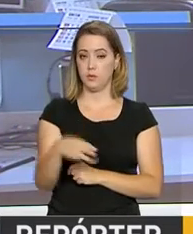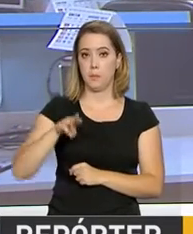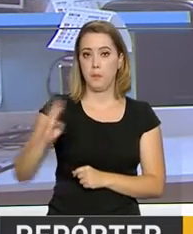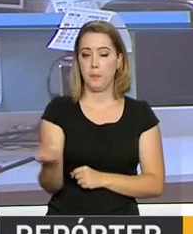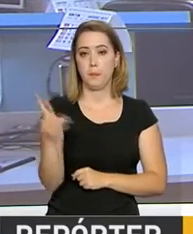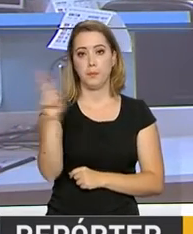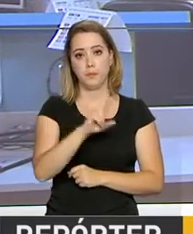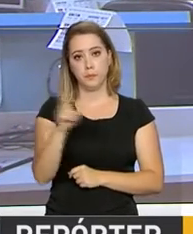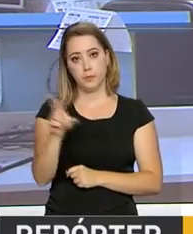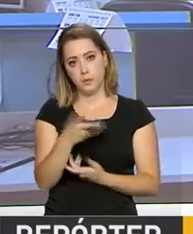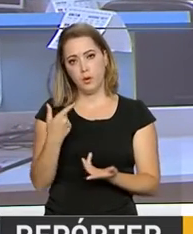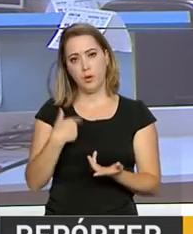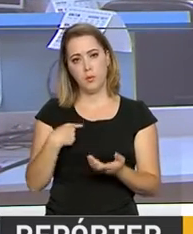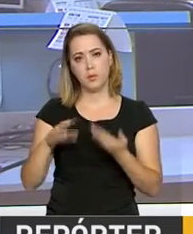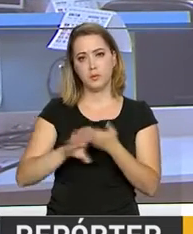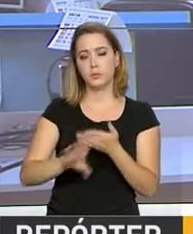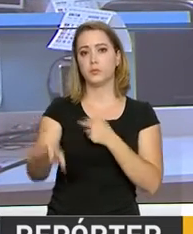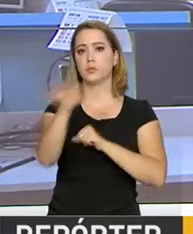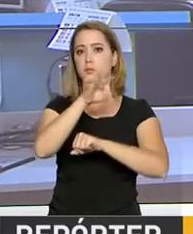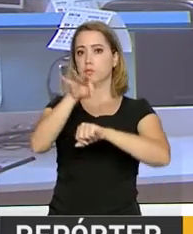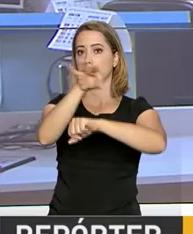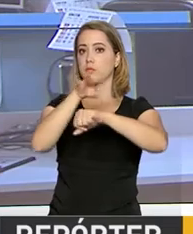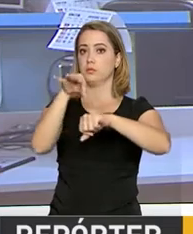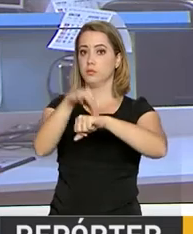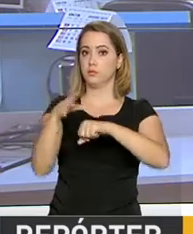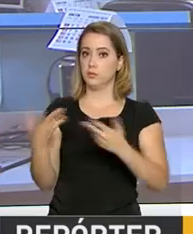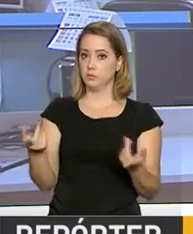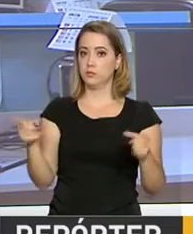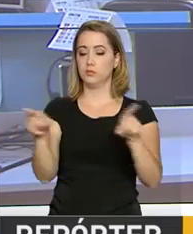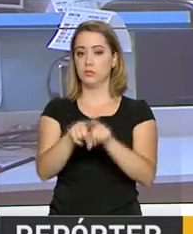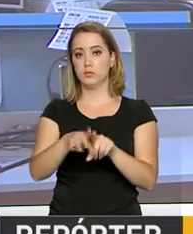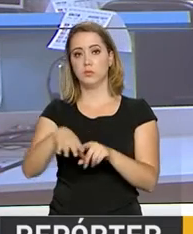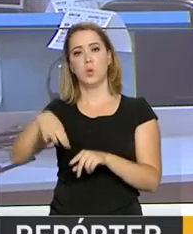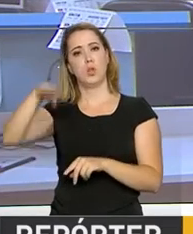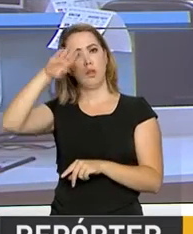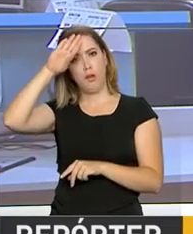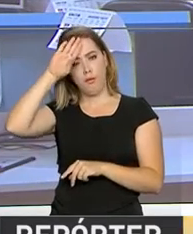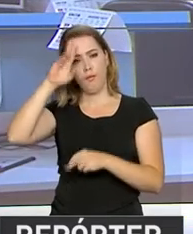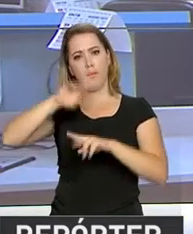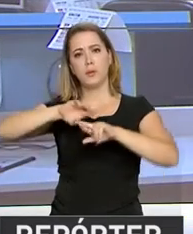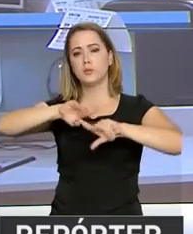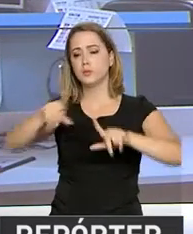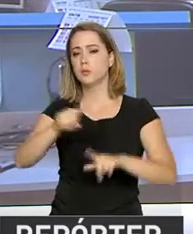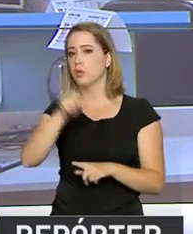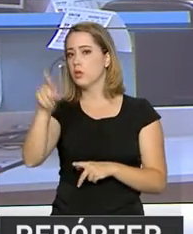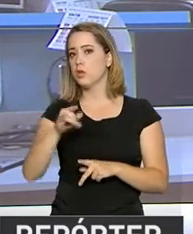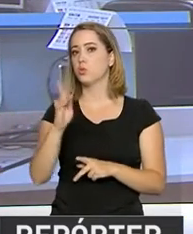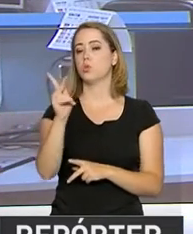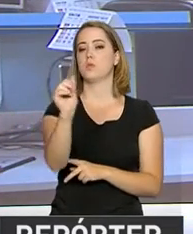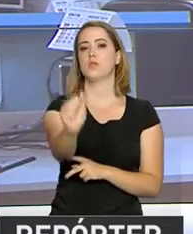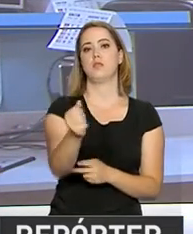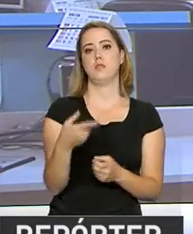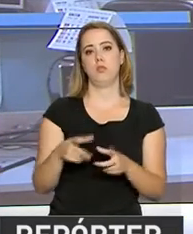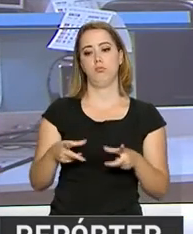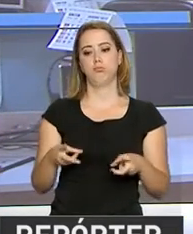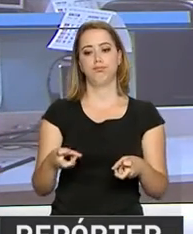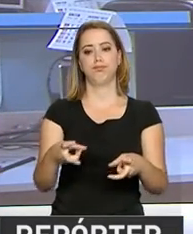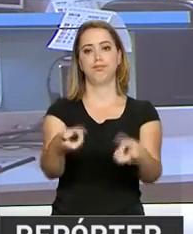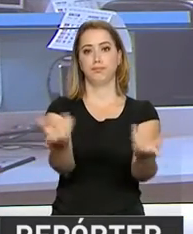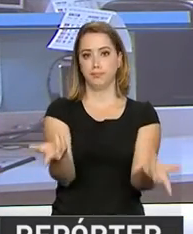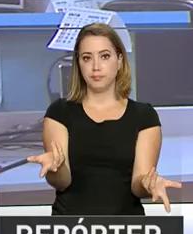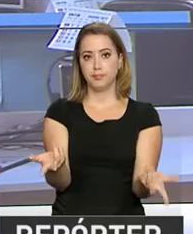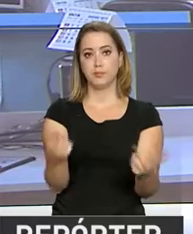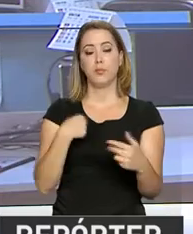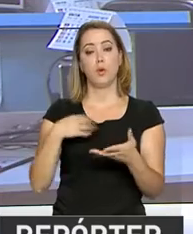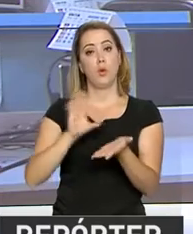reais para as ações contra o mosquito transmissor da dengue, da febre chikungunya e do Zika vírus. Os recursos vão